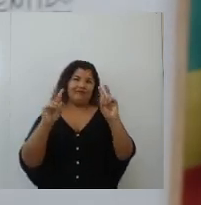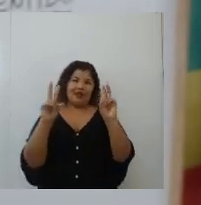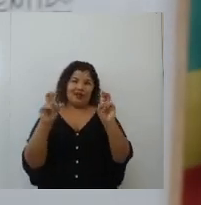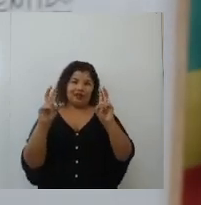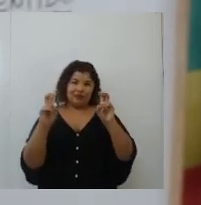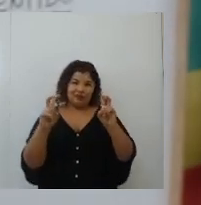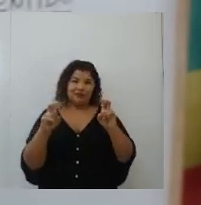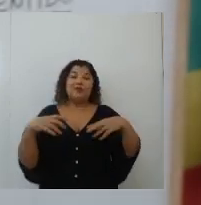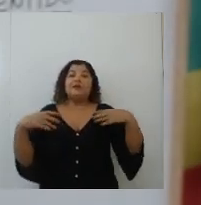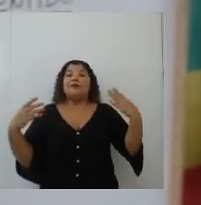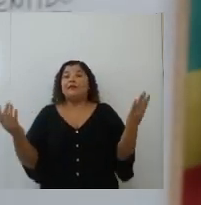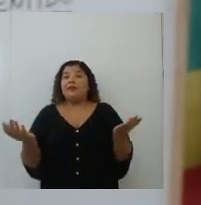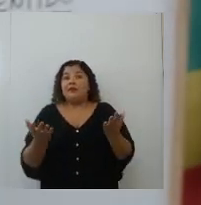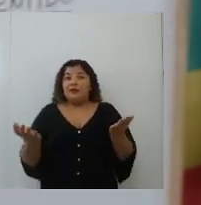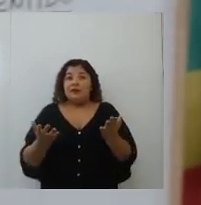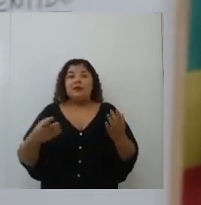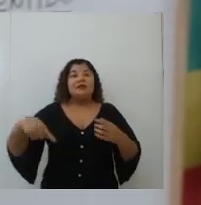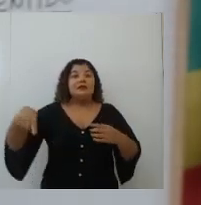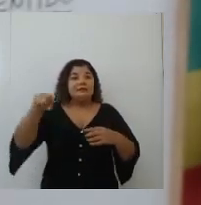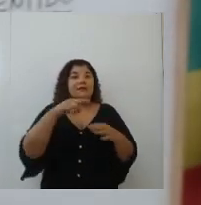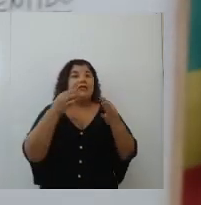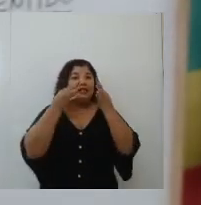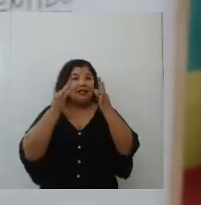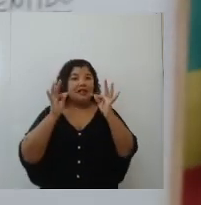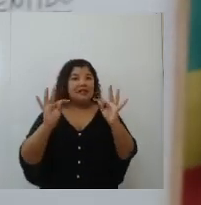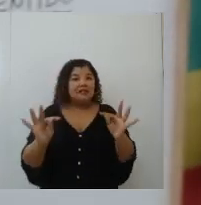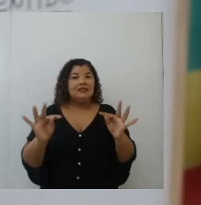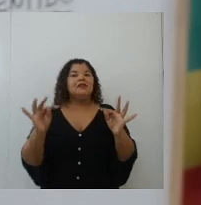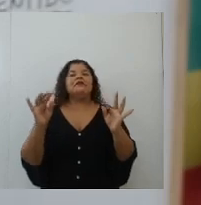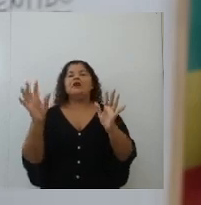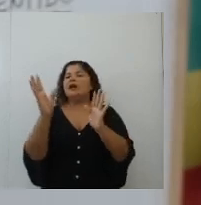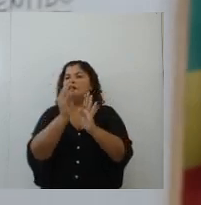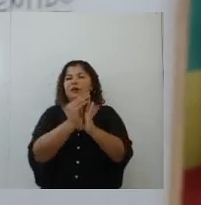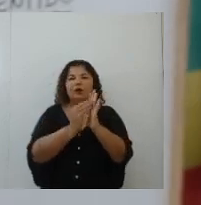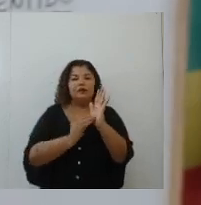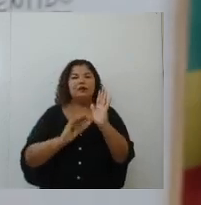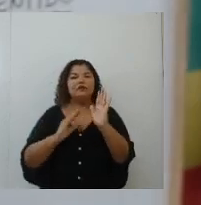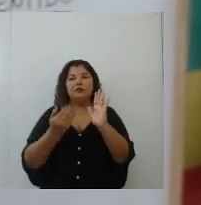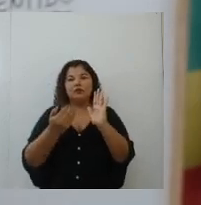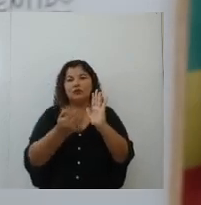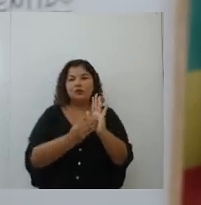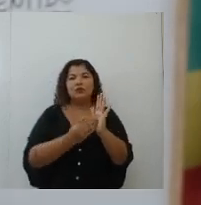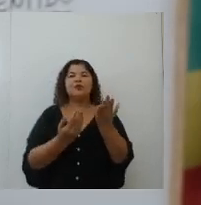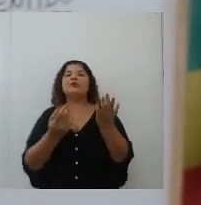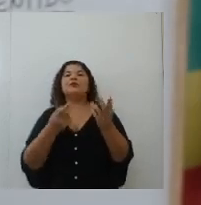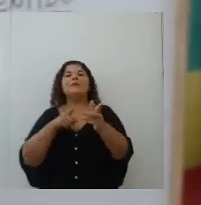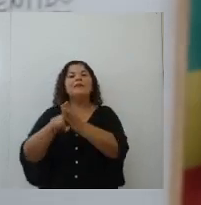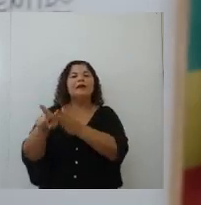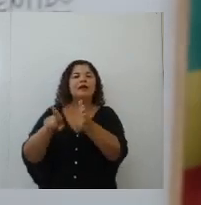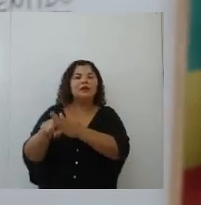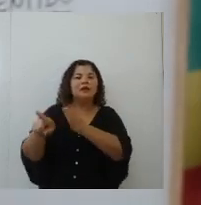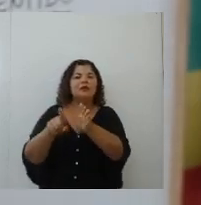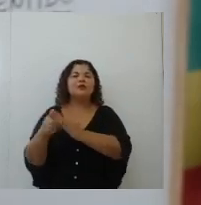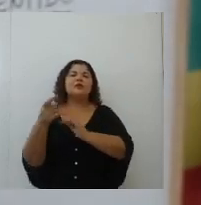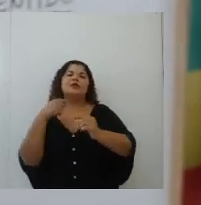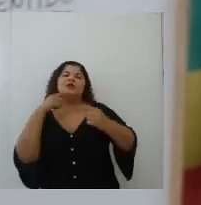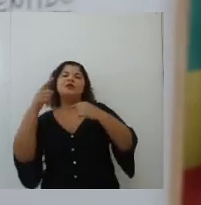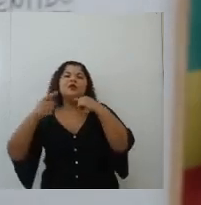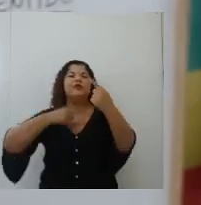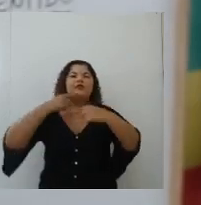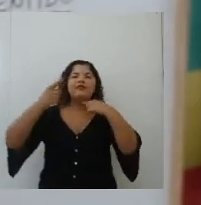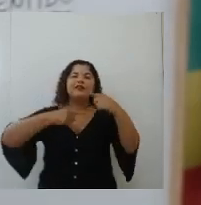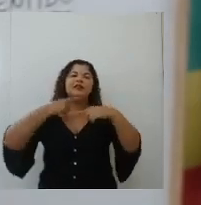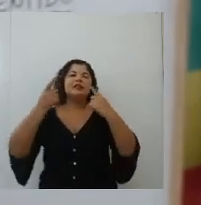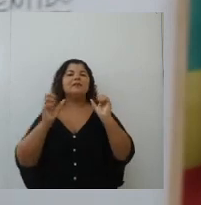de agora, eu quero que você se ligue, anote tudo que está aí, vai mandando as tuas perguntas, vai tirando dúvida. Eu vou